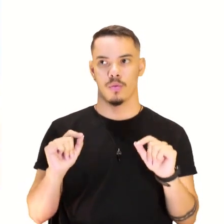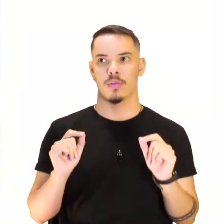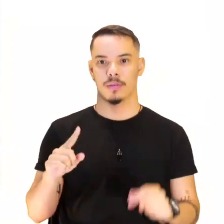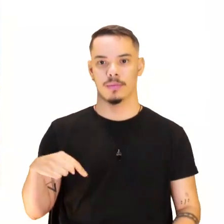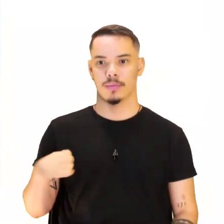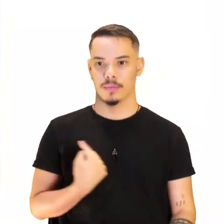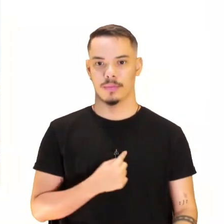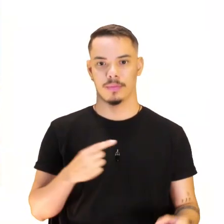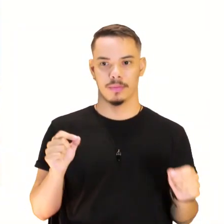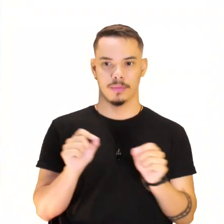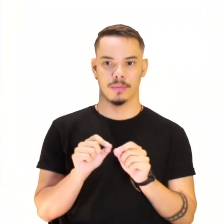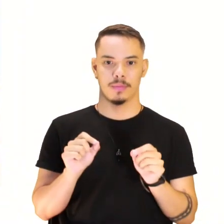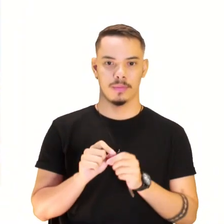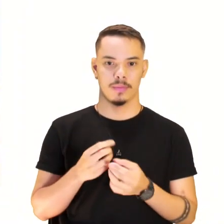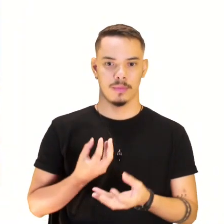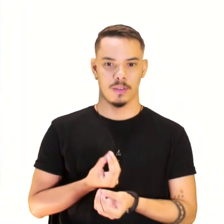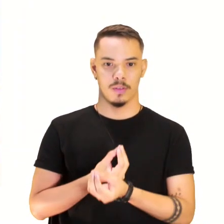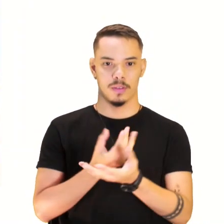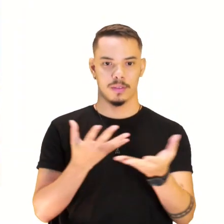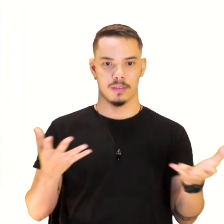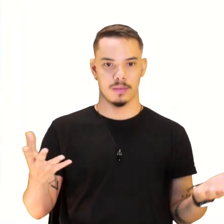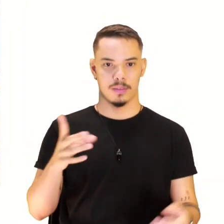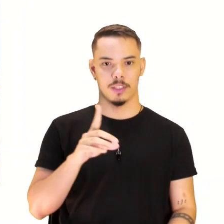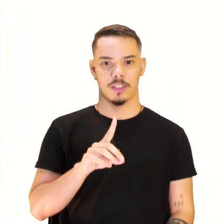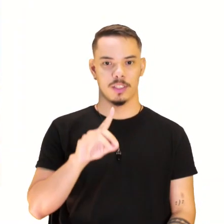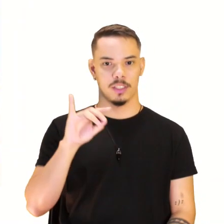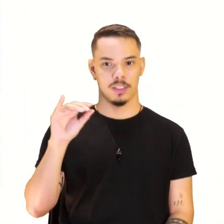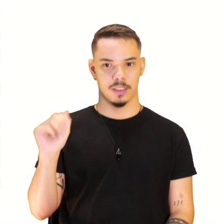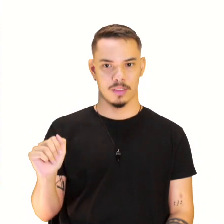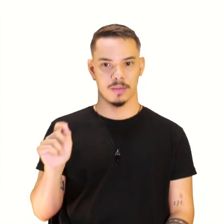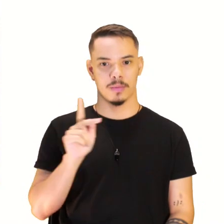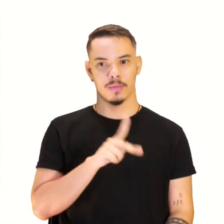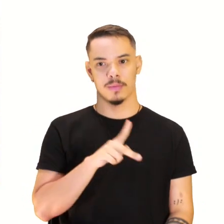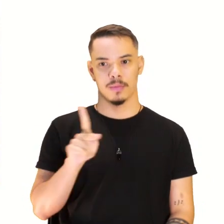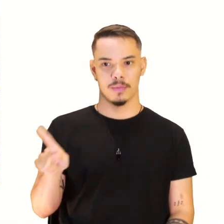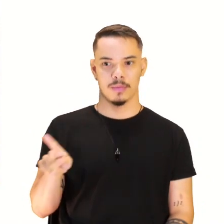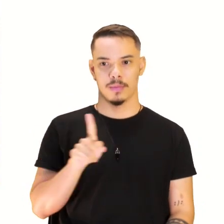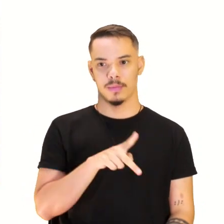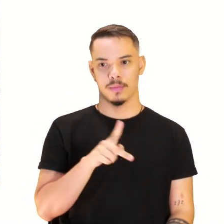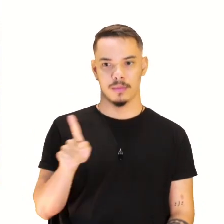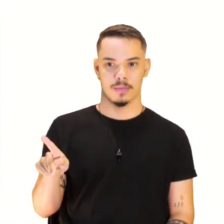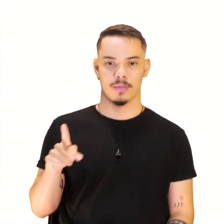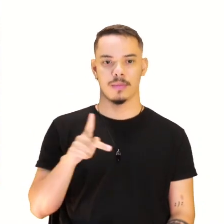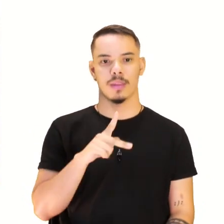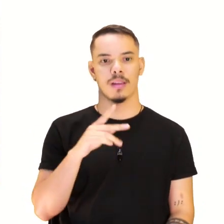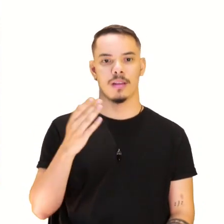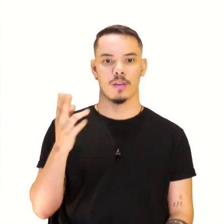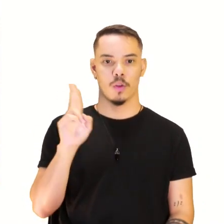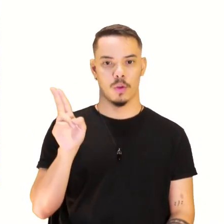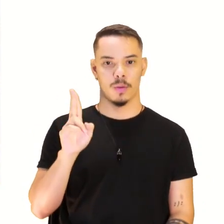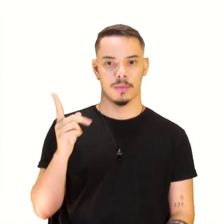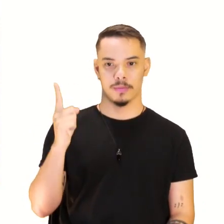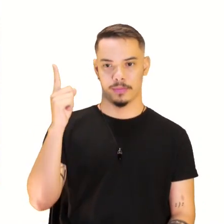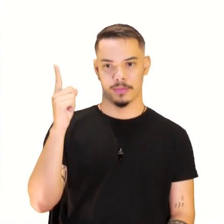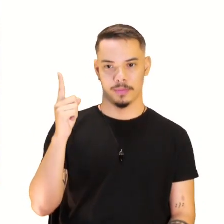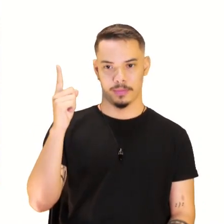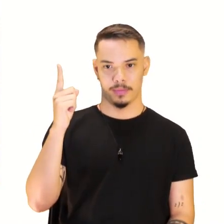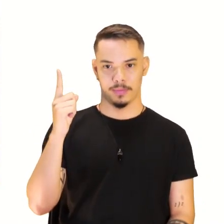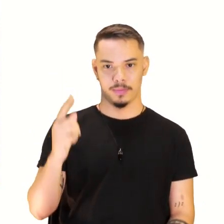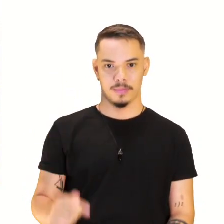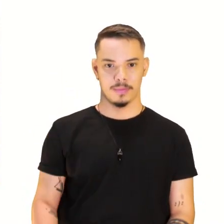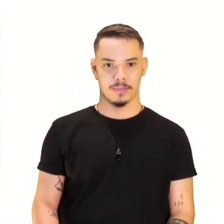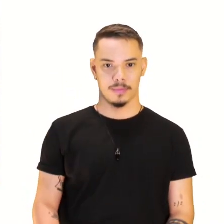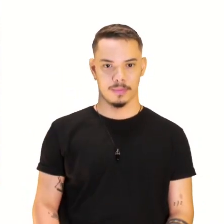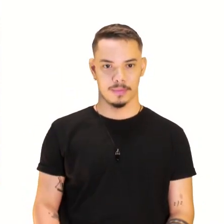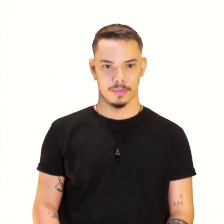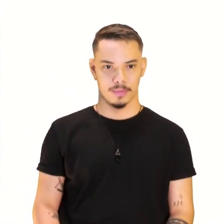lindo oferecimento do dia. Olha lá, o professor aí, Cleidenilson. Olha lá, o nosso professor tá na